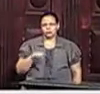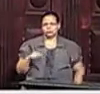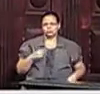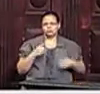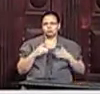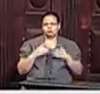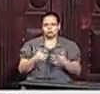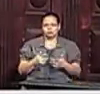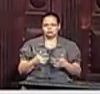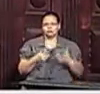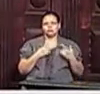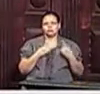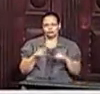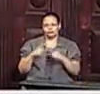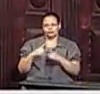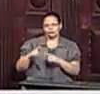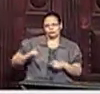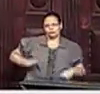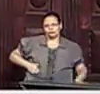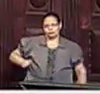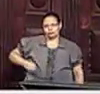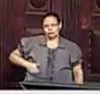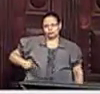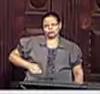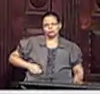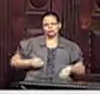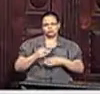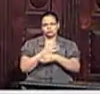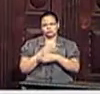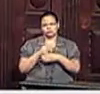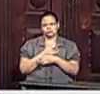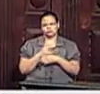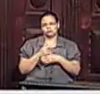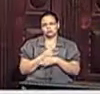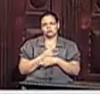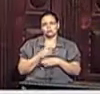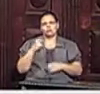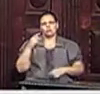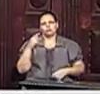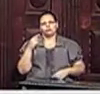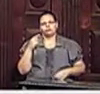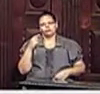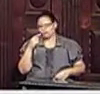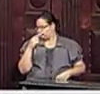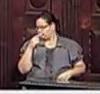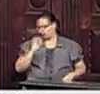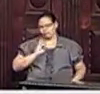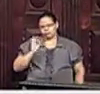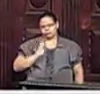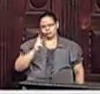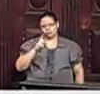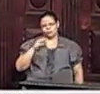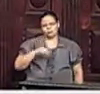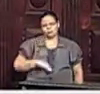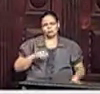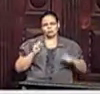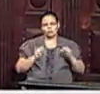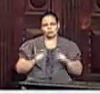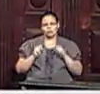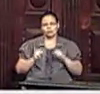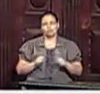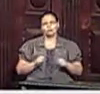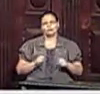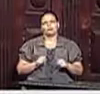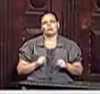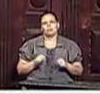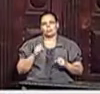ao enfrentamento ao crime organizado que está se instalando na cidade e que a Polícia Militar possa colocar